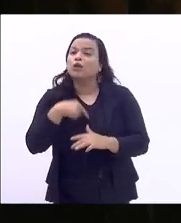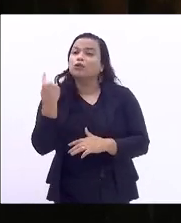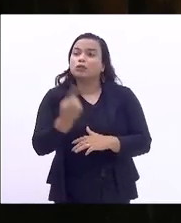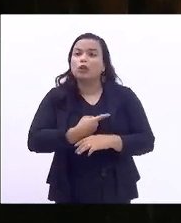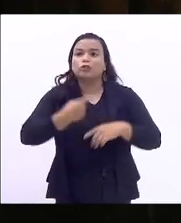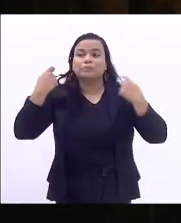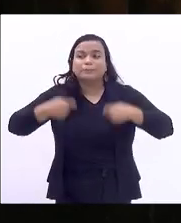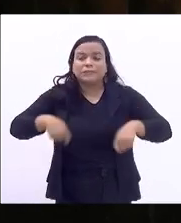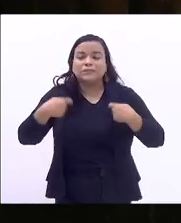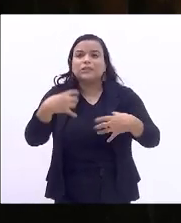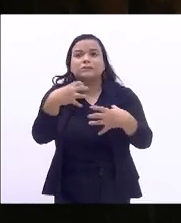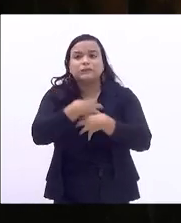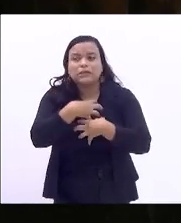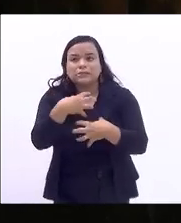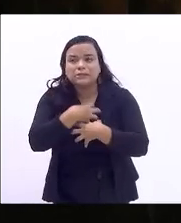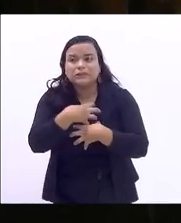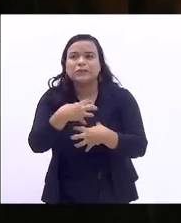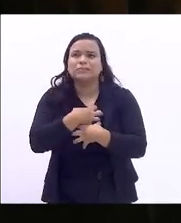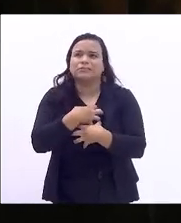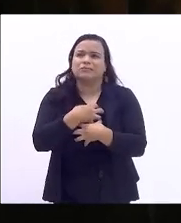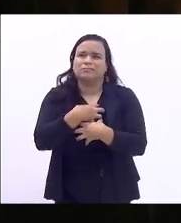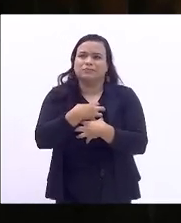precisamos nos sensibilizar